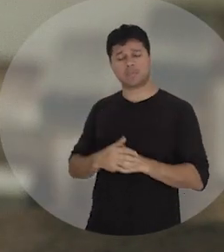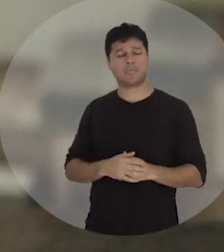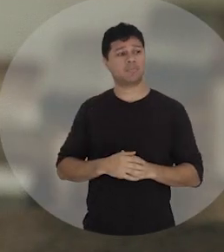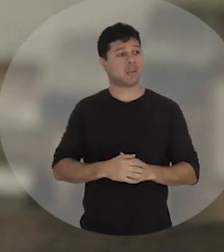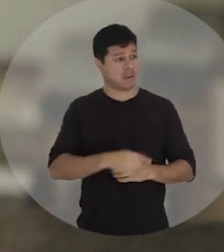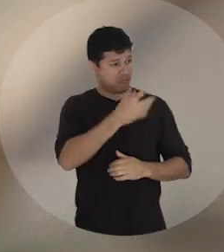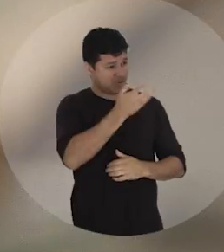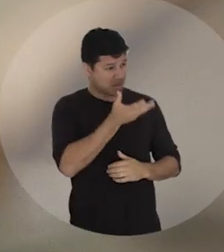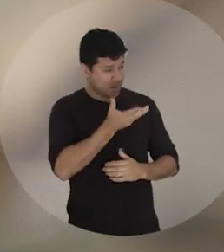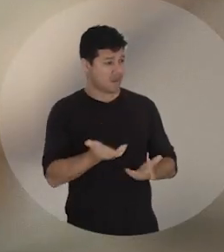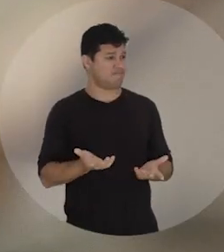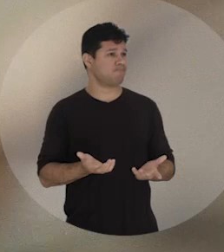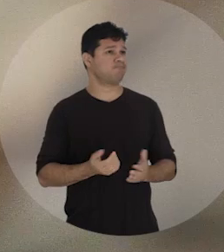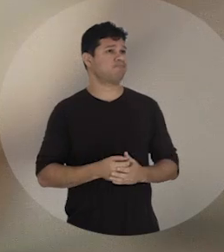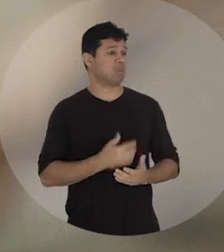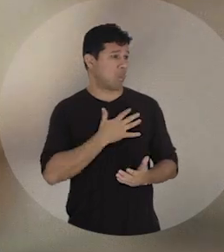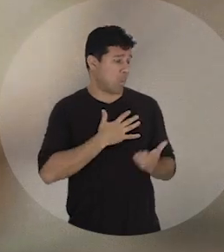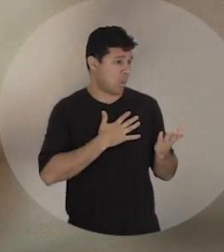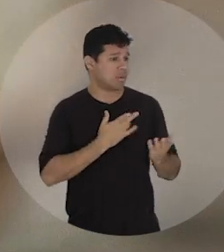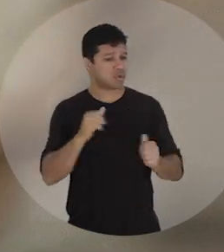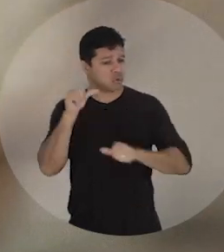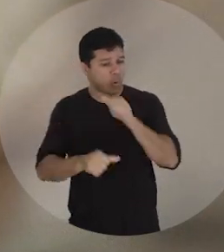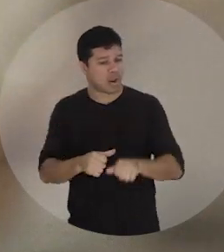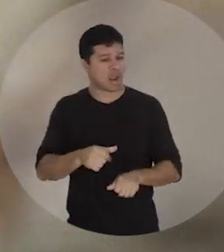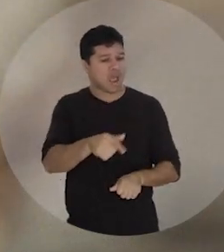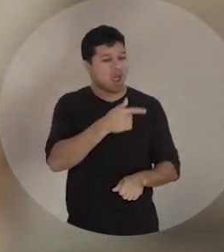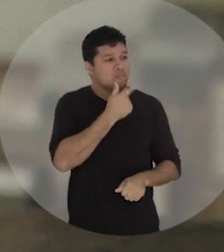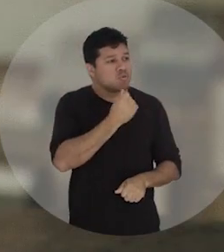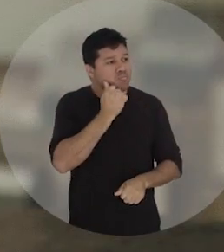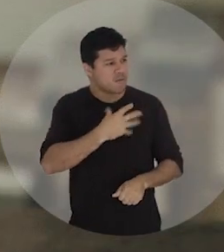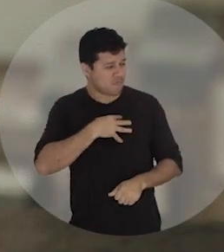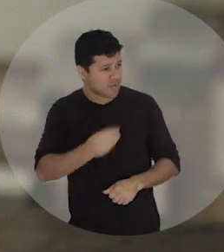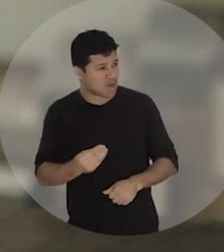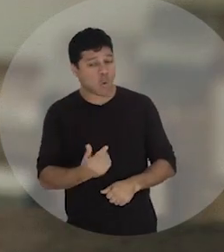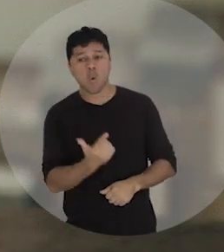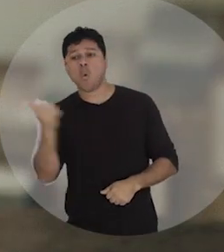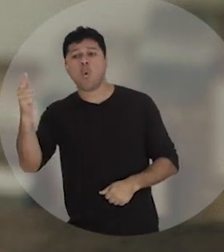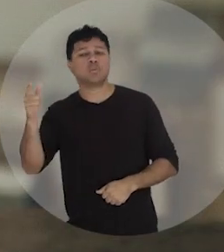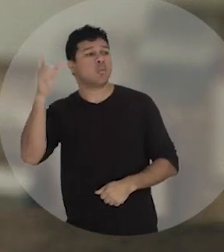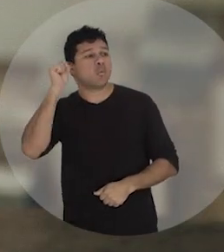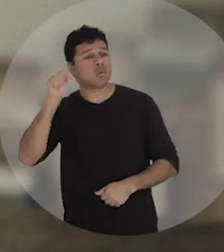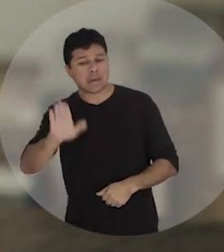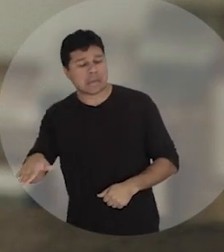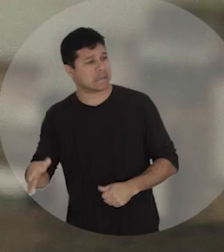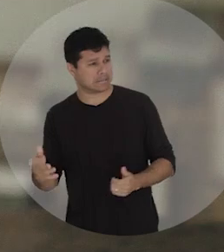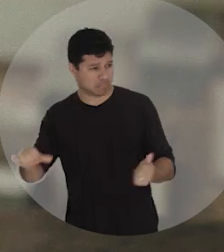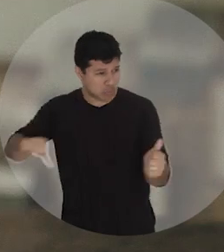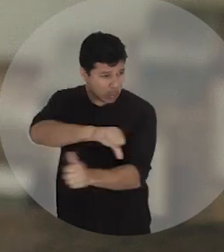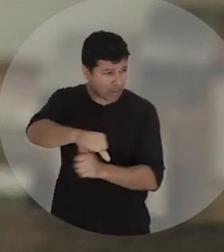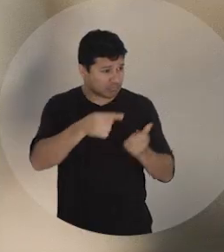falou assim para mim, você gostaria de trocar a Bruna e o Henrique por duas crianças